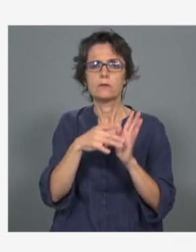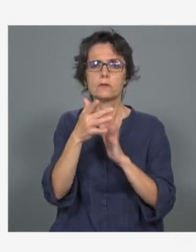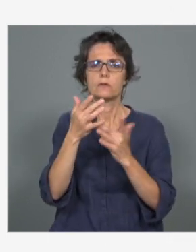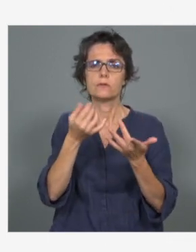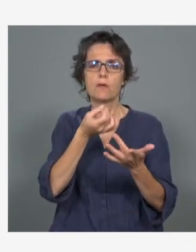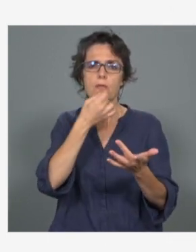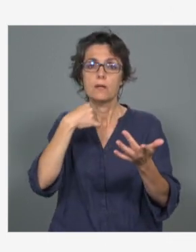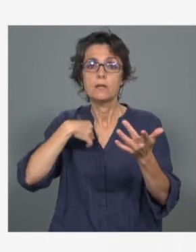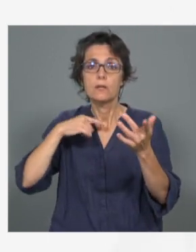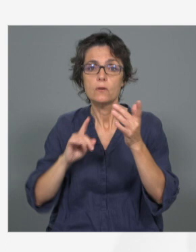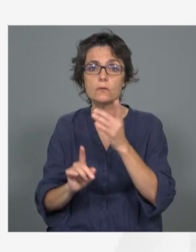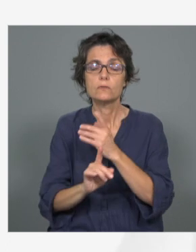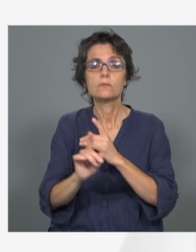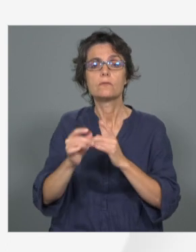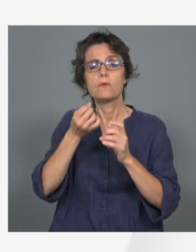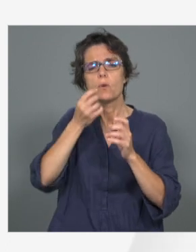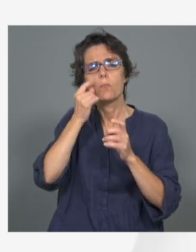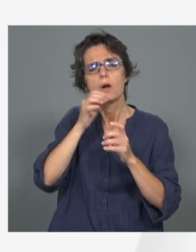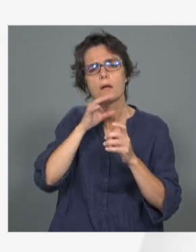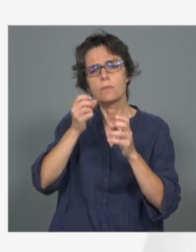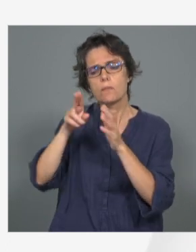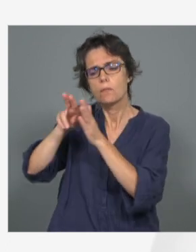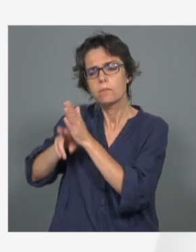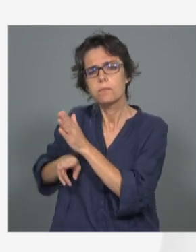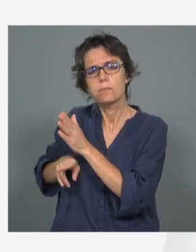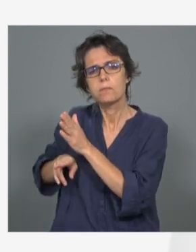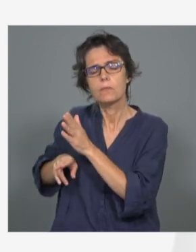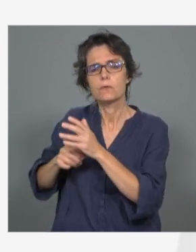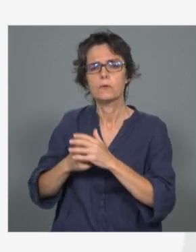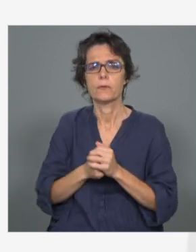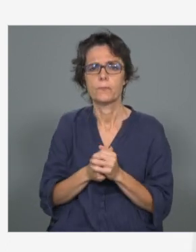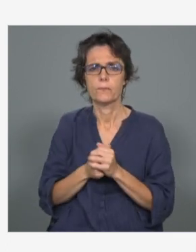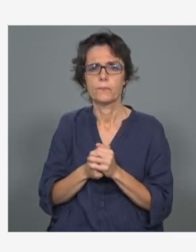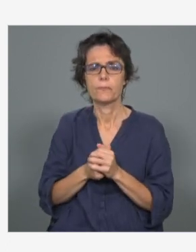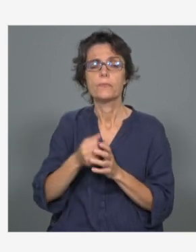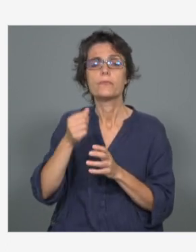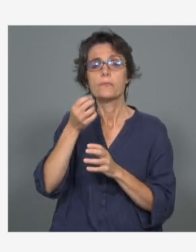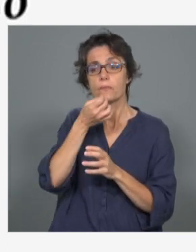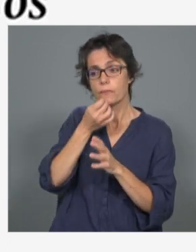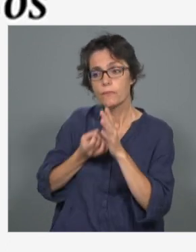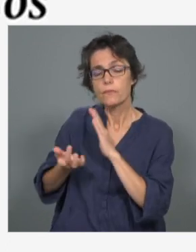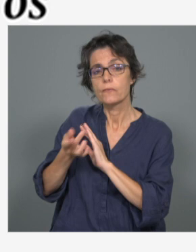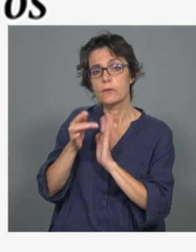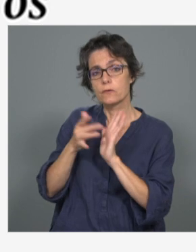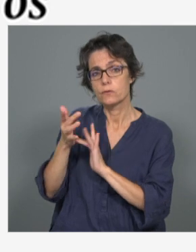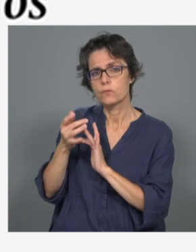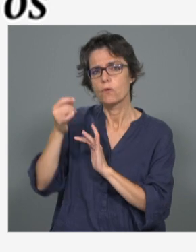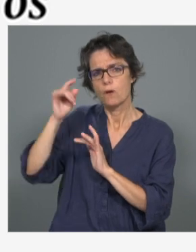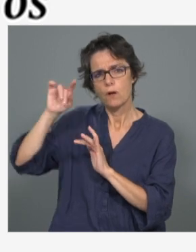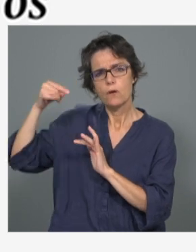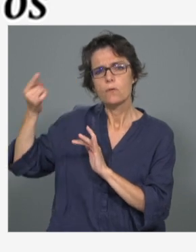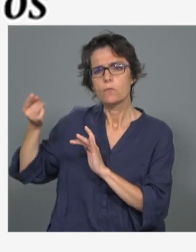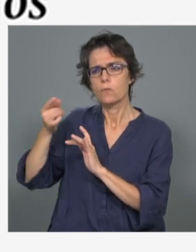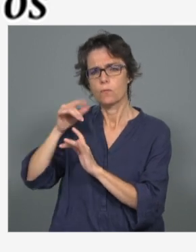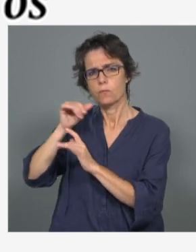deixa-me ir primeiro sepultar meu pai. Disse-lhe Jesus: Deixa que os mortos sepultem os seus